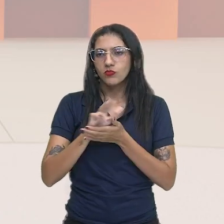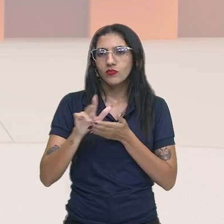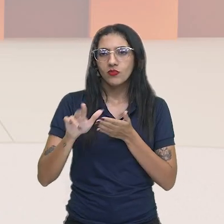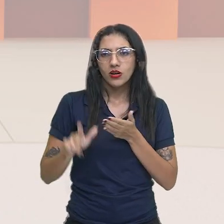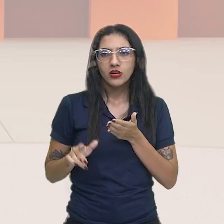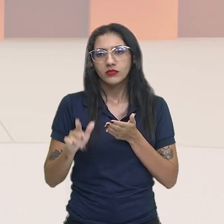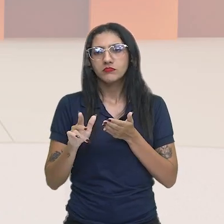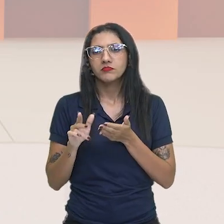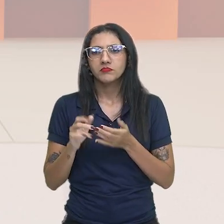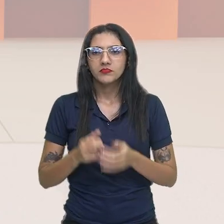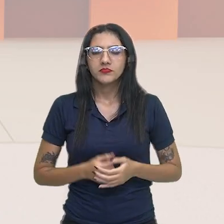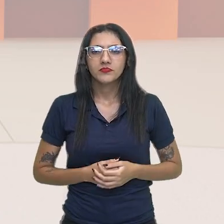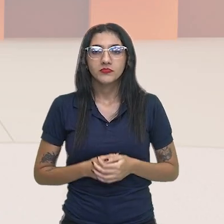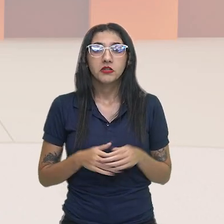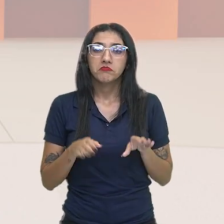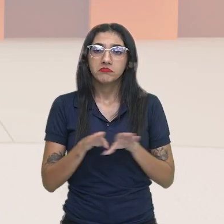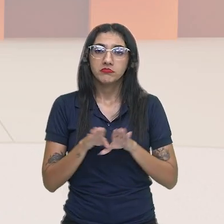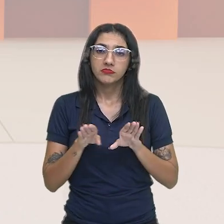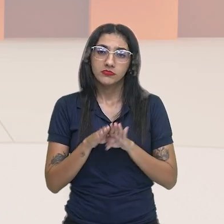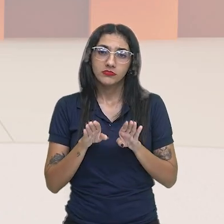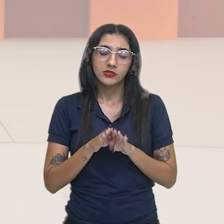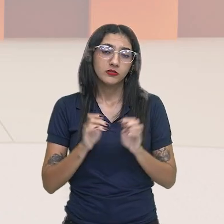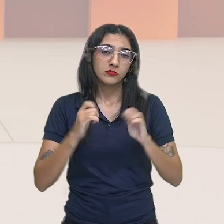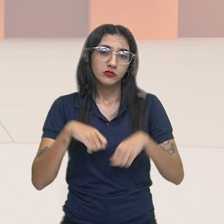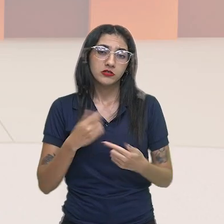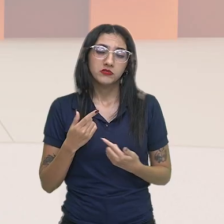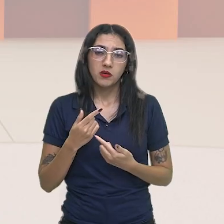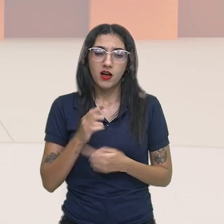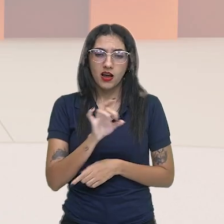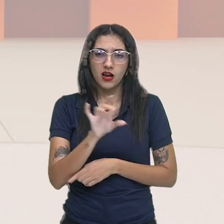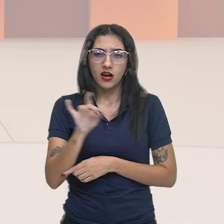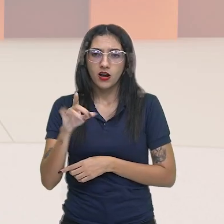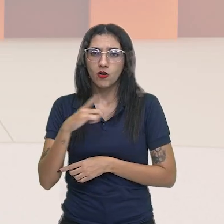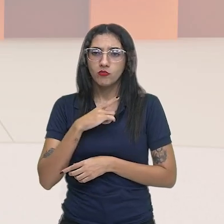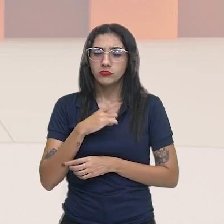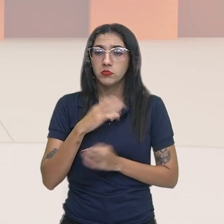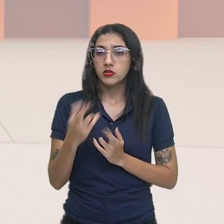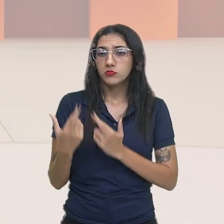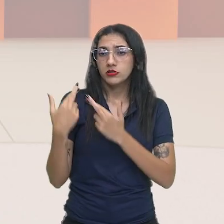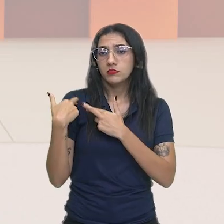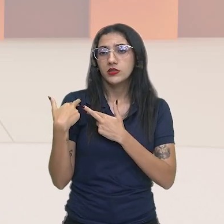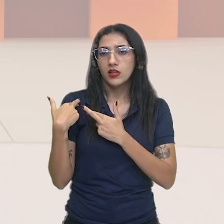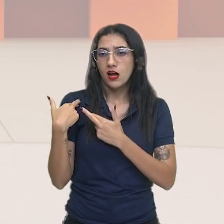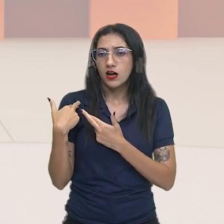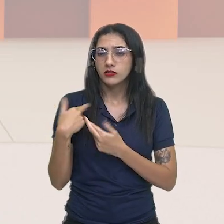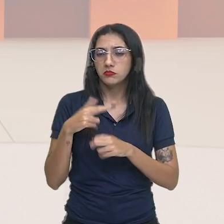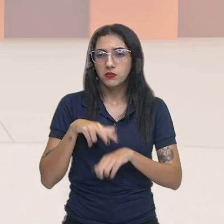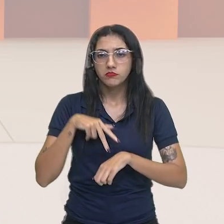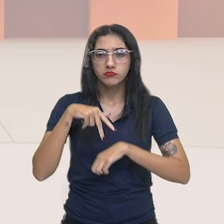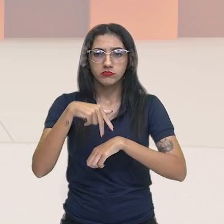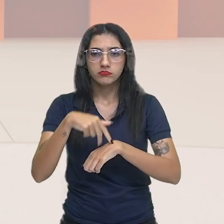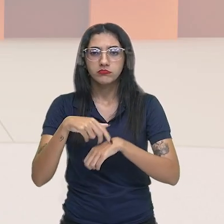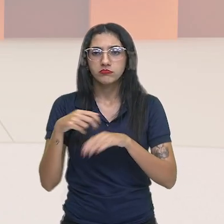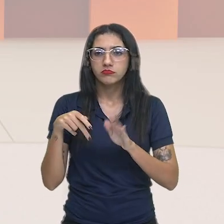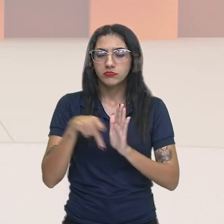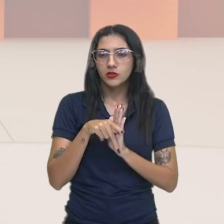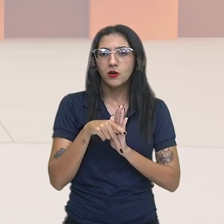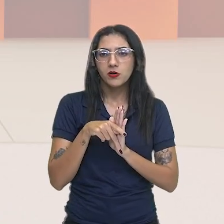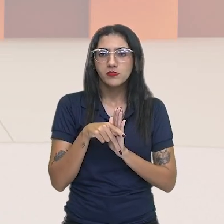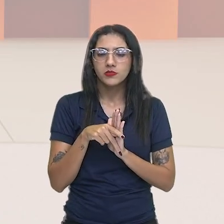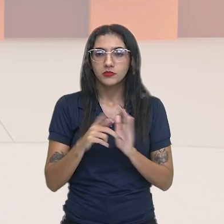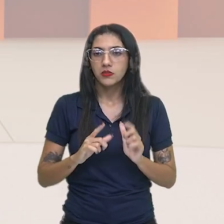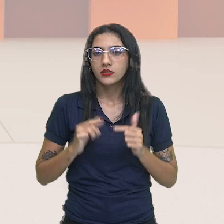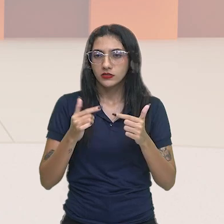maneira a exercer, né, um papel importante dentro desse processo, né, do processo